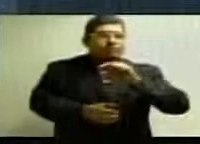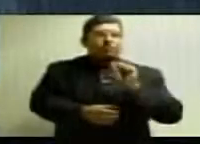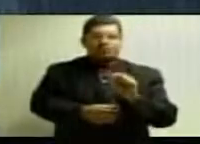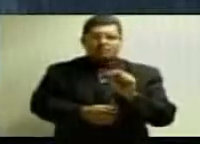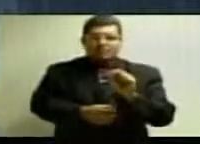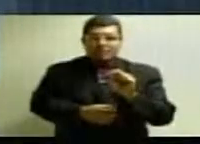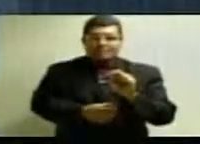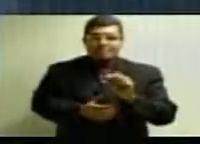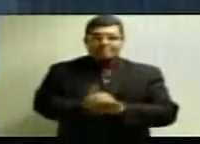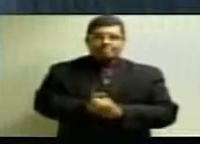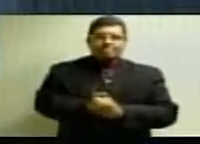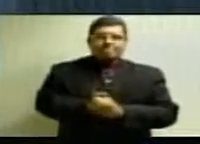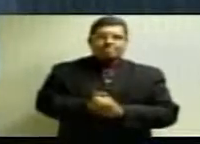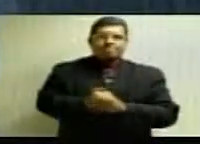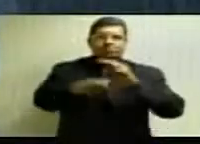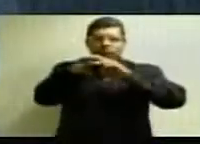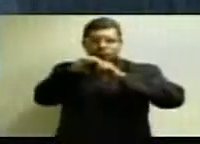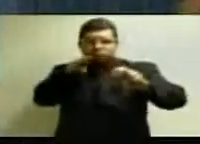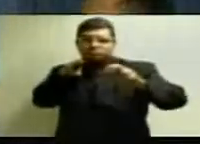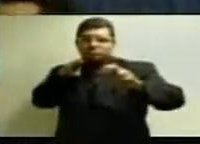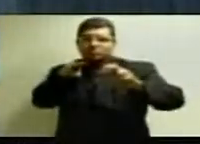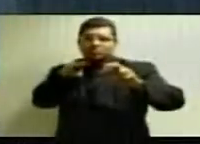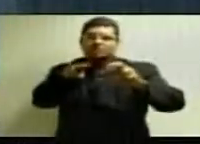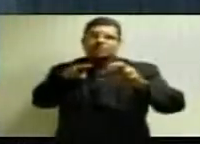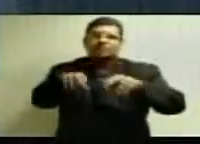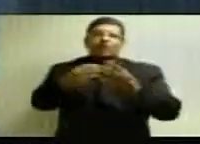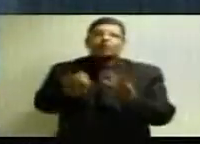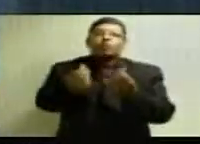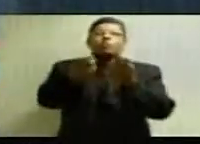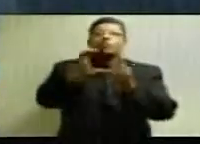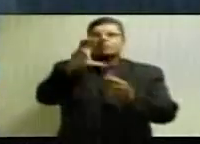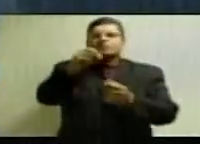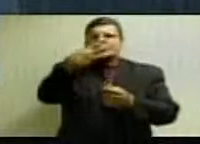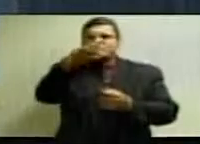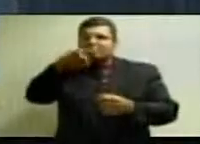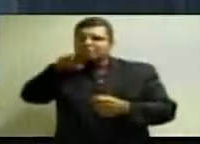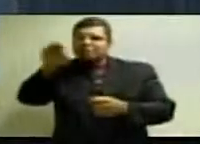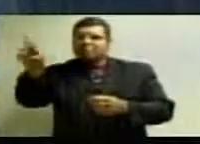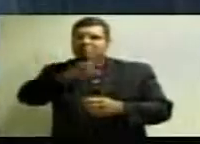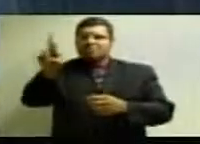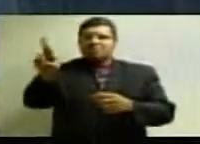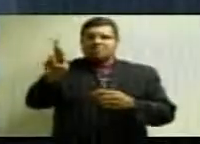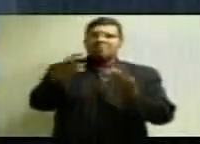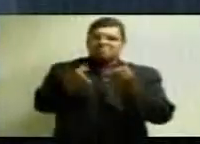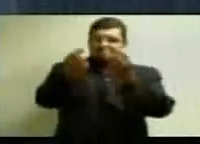foi o Expresso, ao custo de 53 milhões de